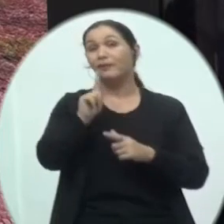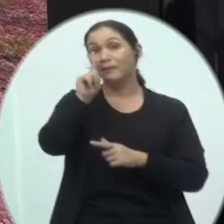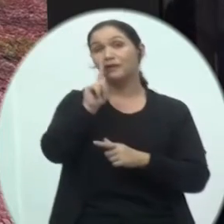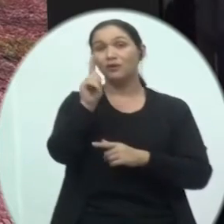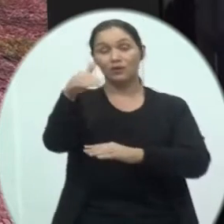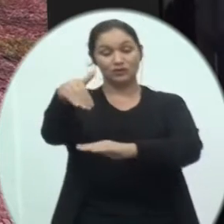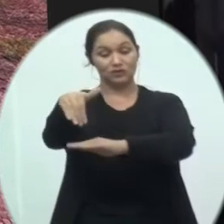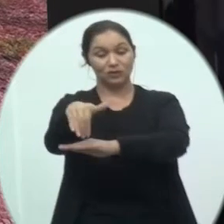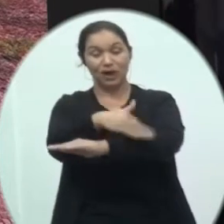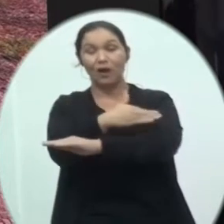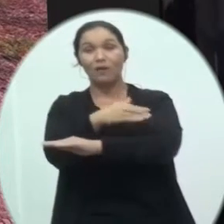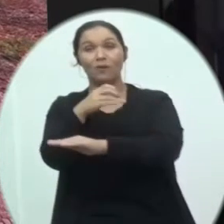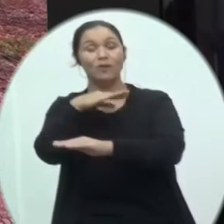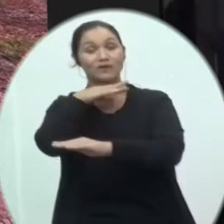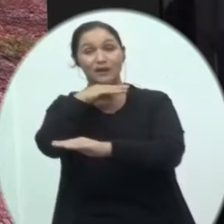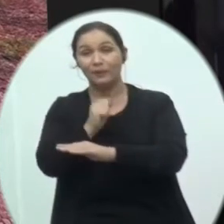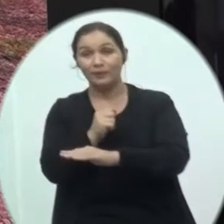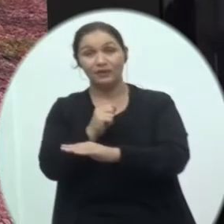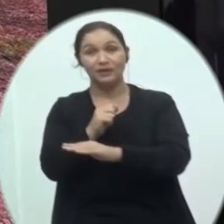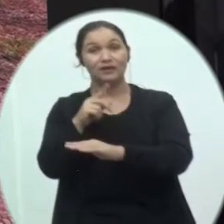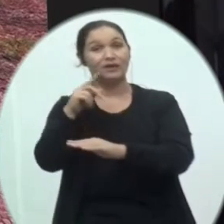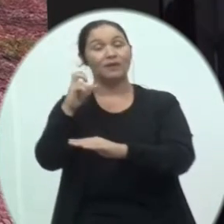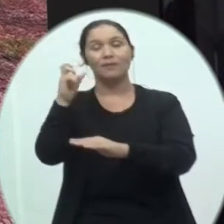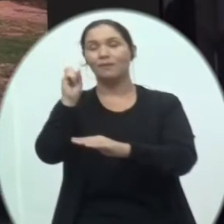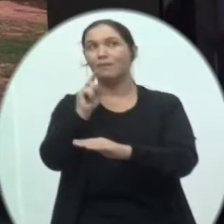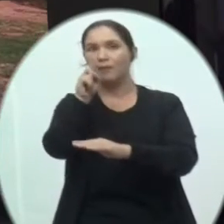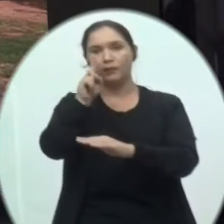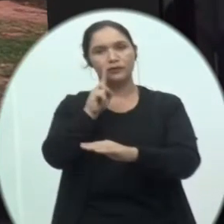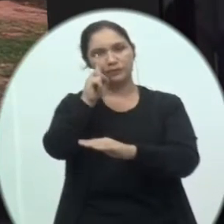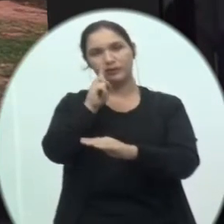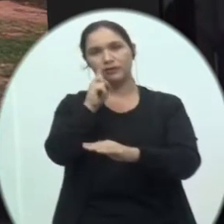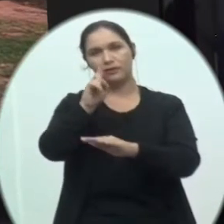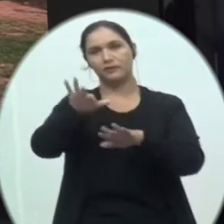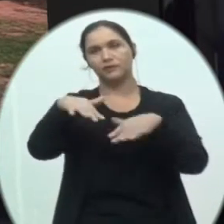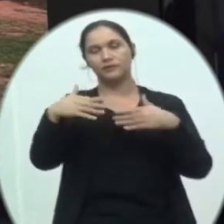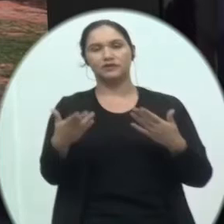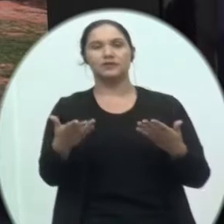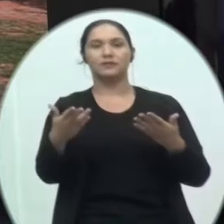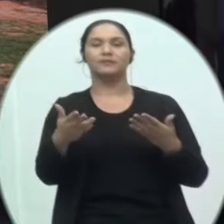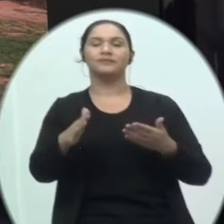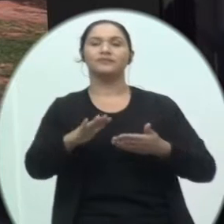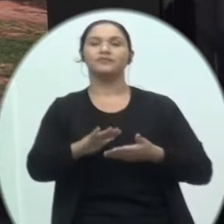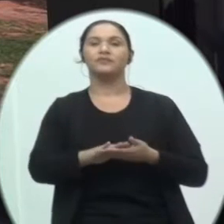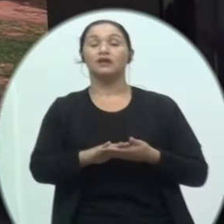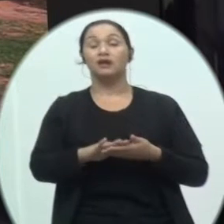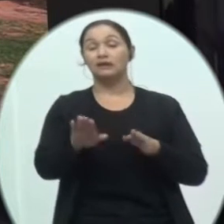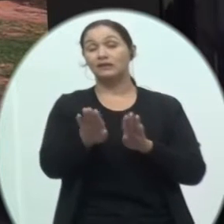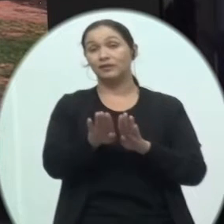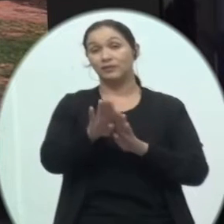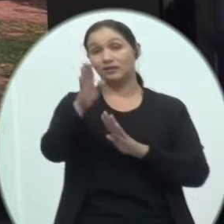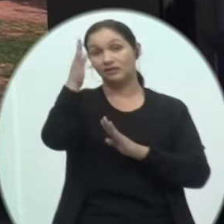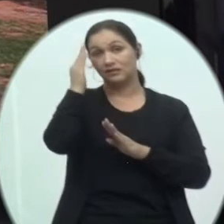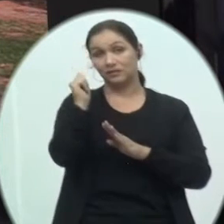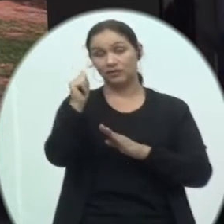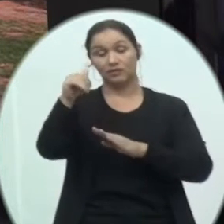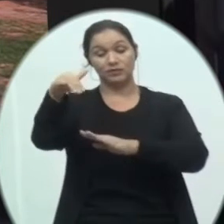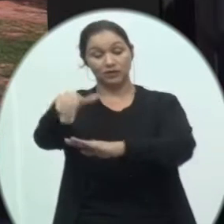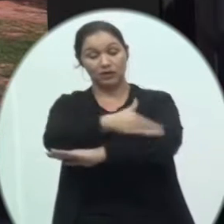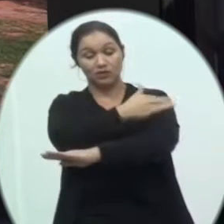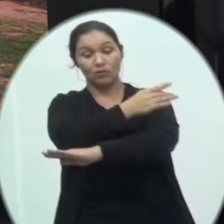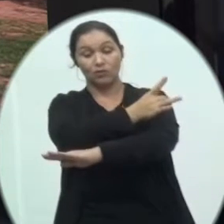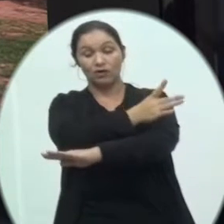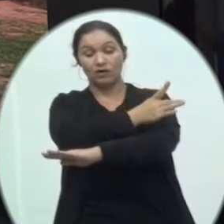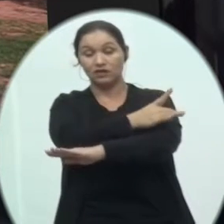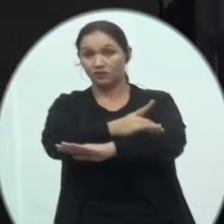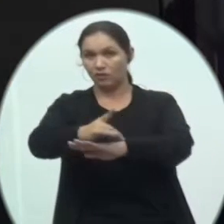situação para chegar na casa dele. Tanto outras ruas também, loteamento Sequinel, soubemos que vai ser pavimentado, mas